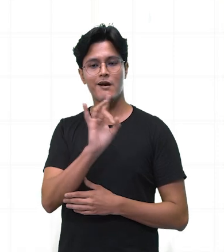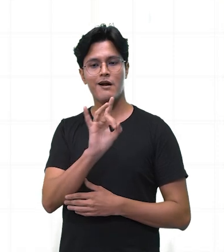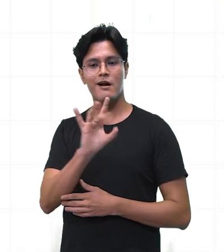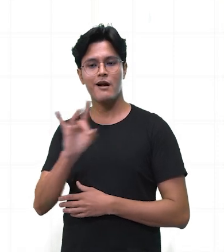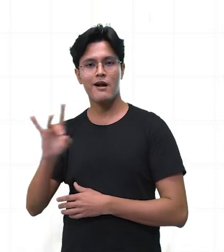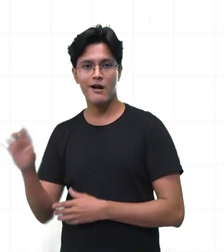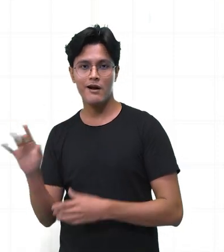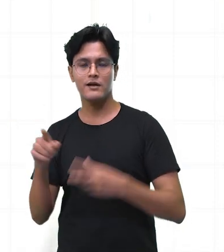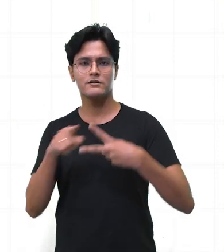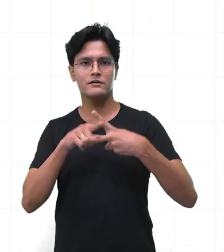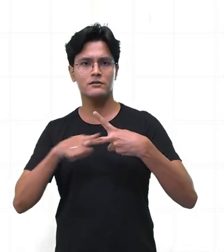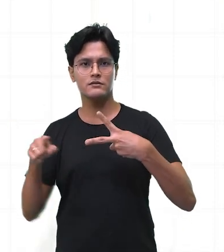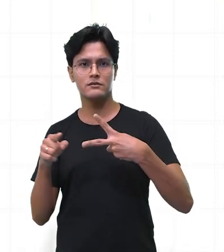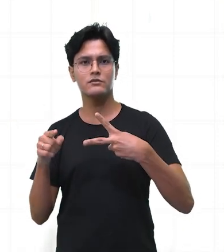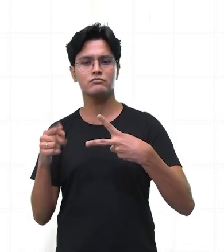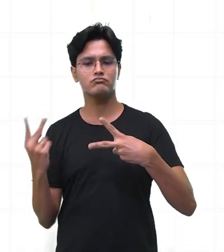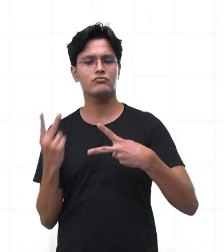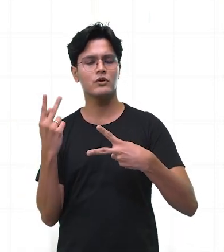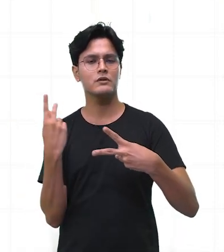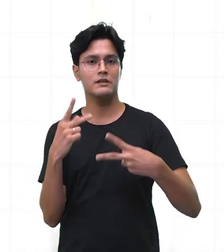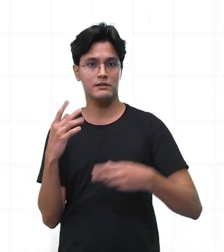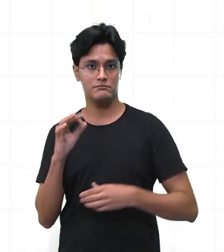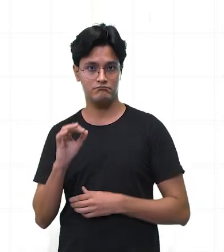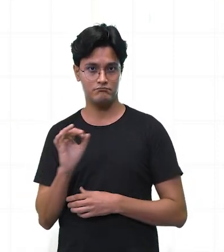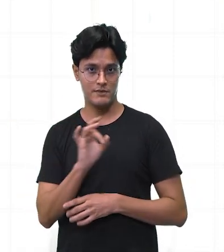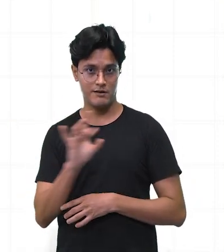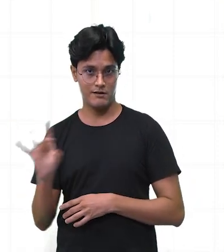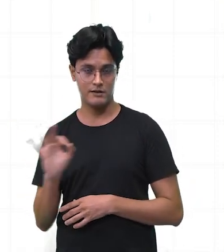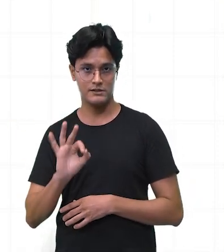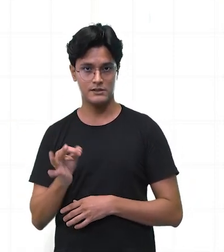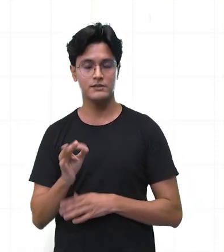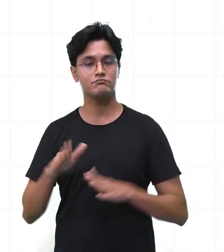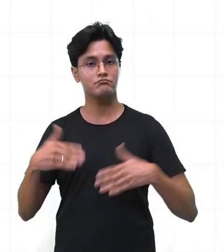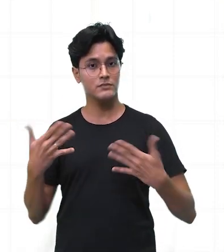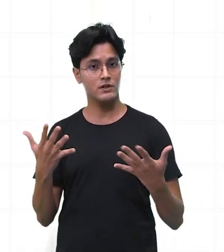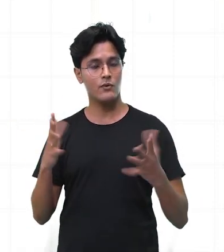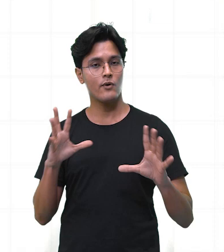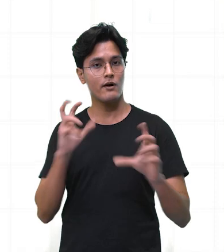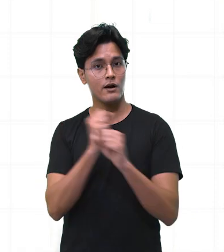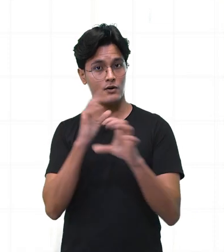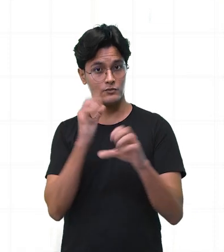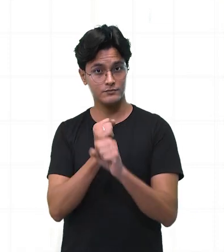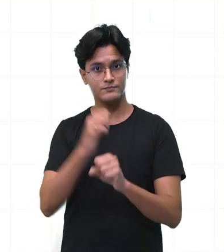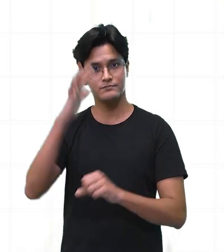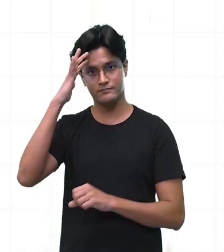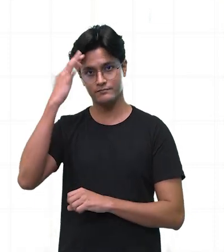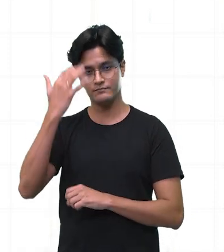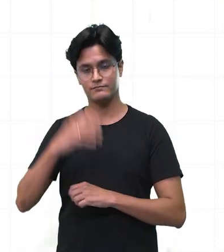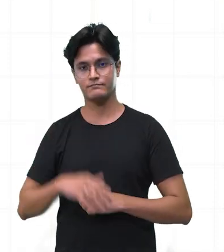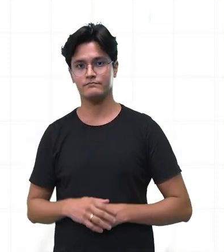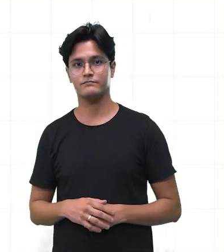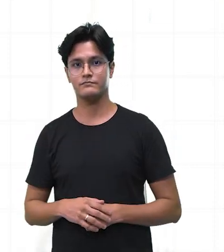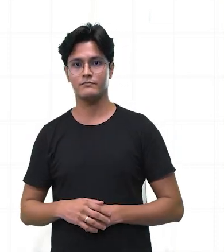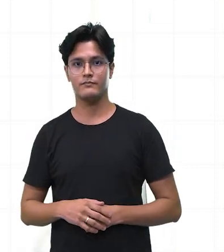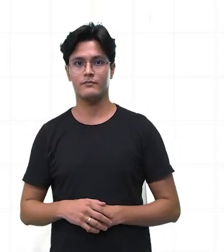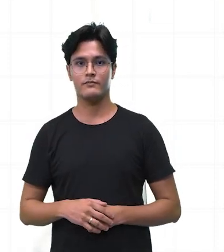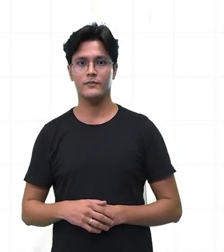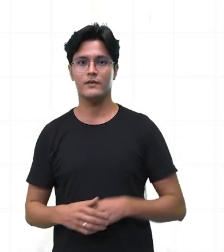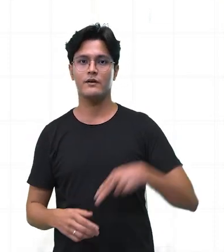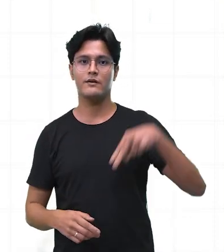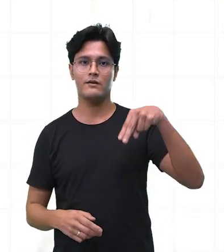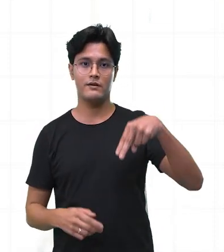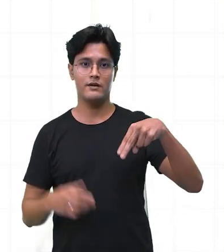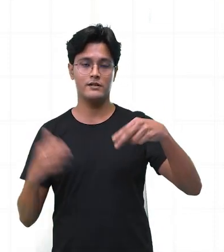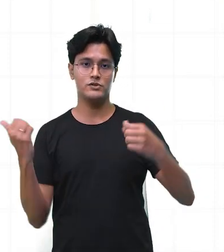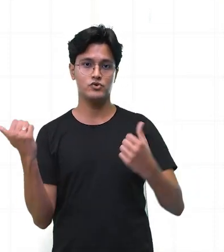tá certo? Então, nós iremos fazer isso, tá? Esse cálculo. No lugar do n, nós iremos substituir por